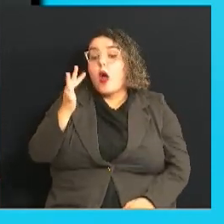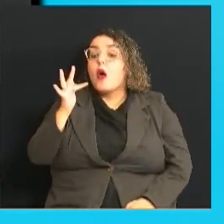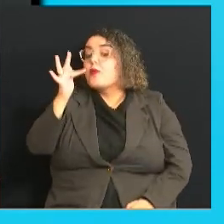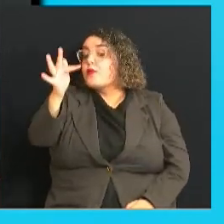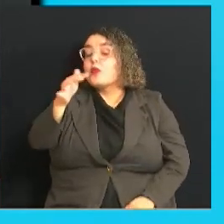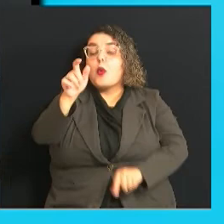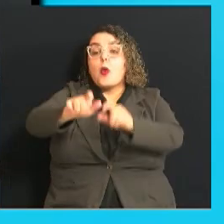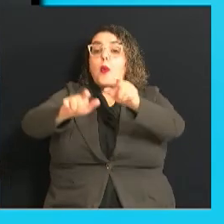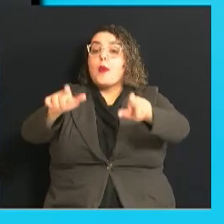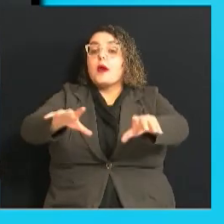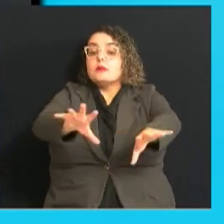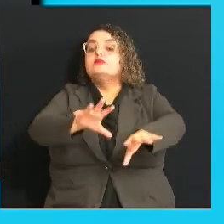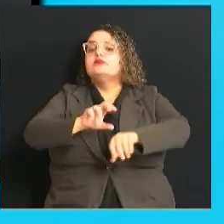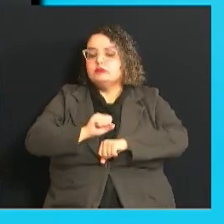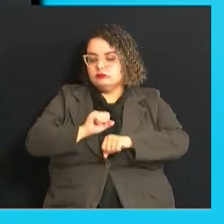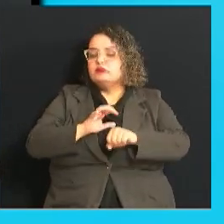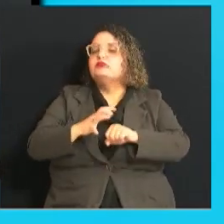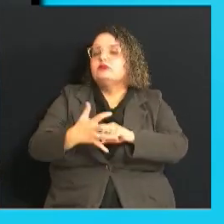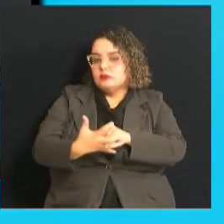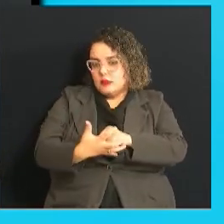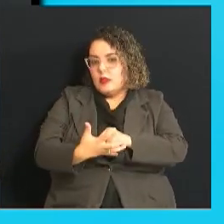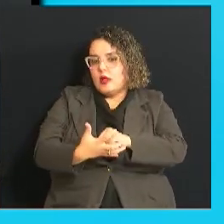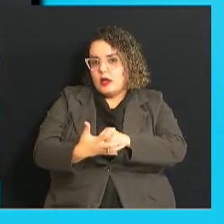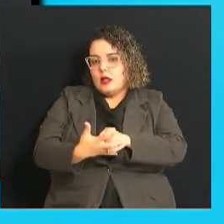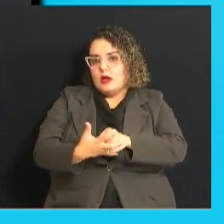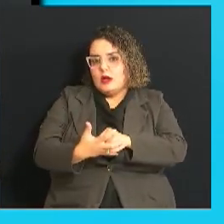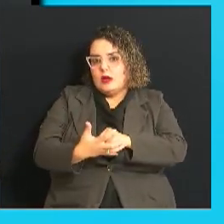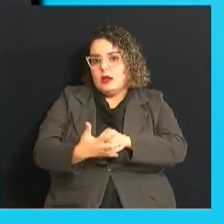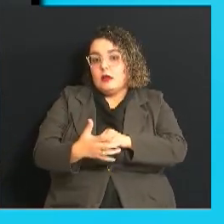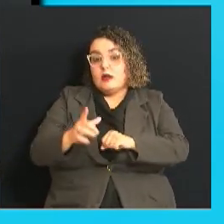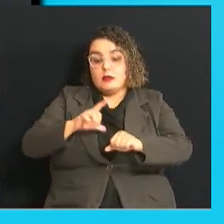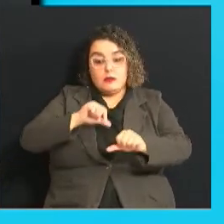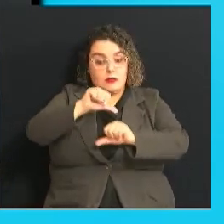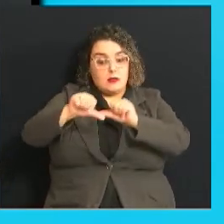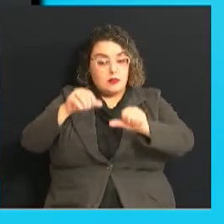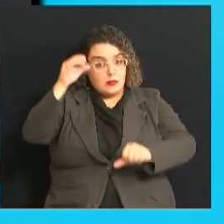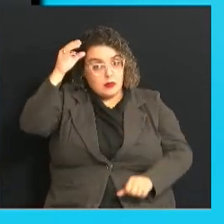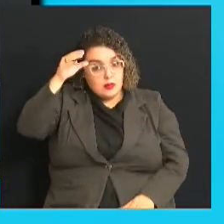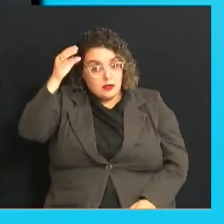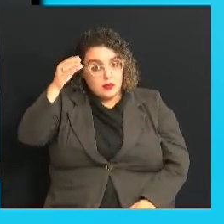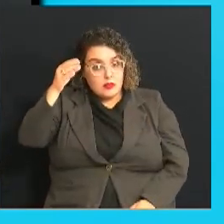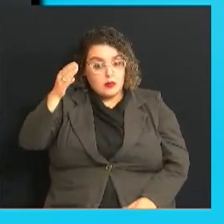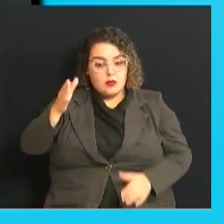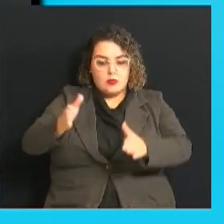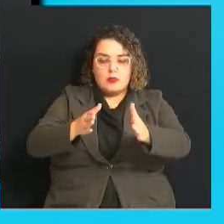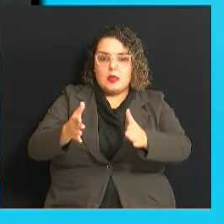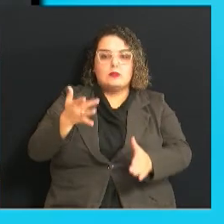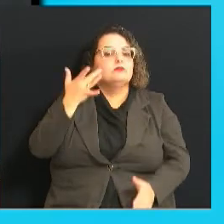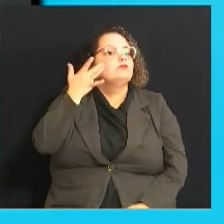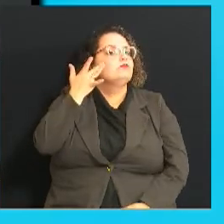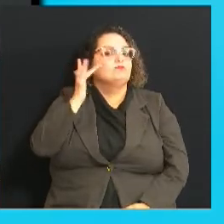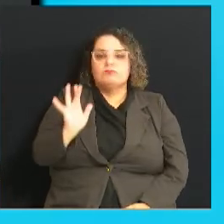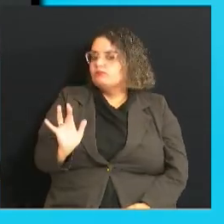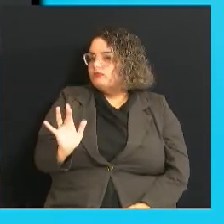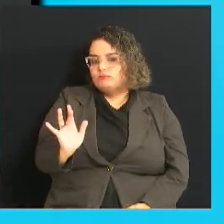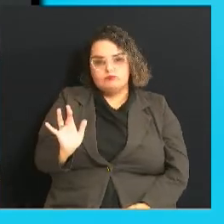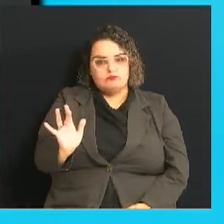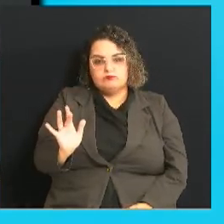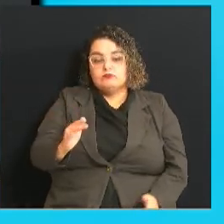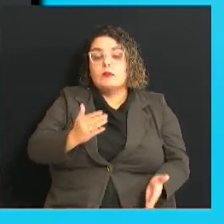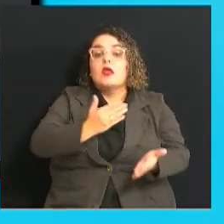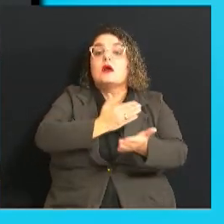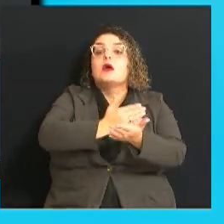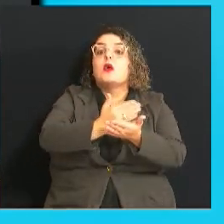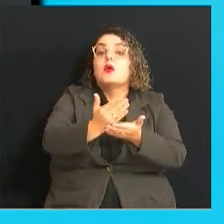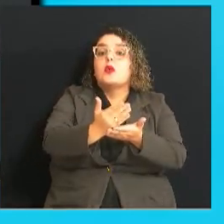pessoas que tiveram Covid e têm alteração cognitiva no momento, a gente ainda não sabe. A gente está começando